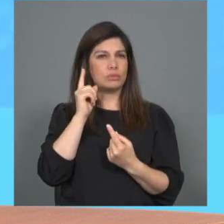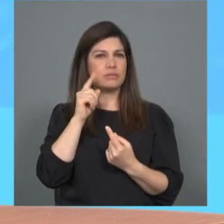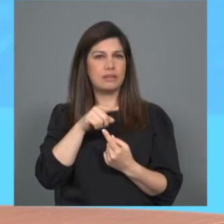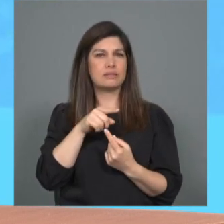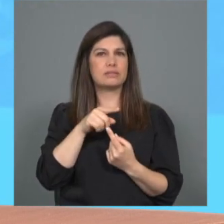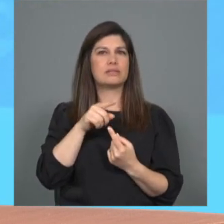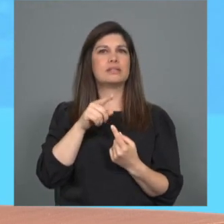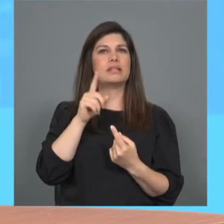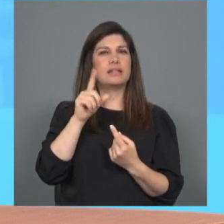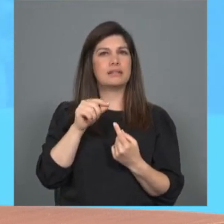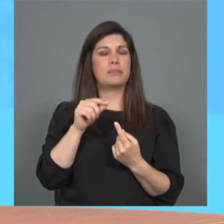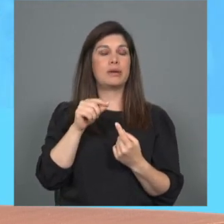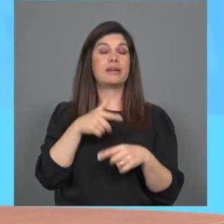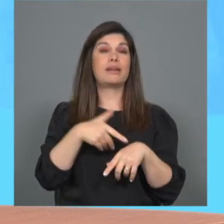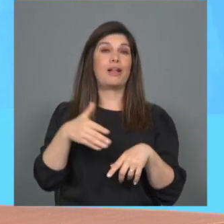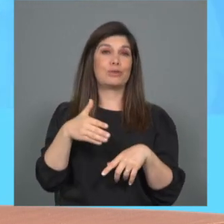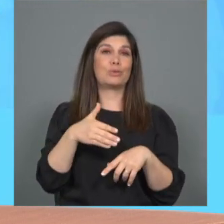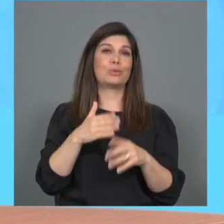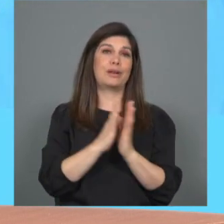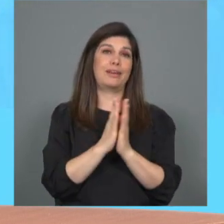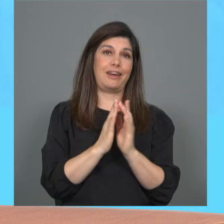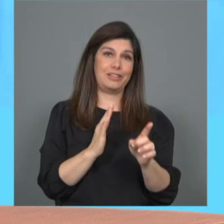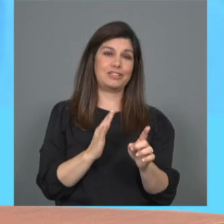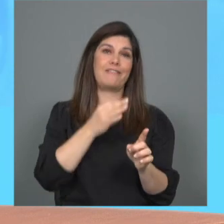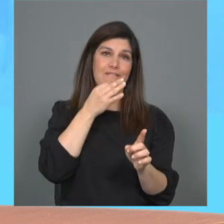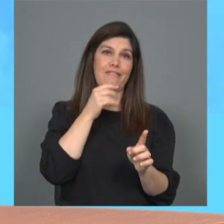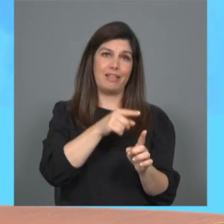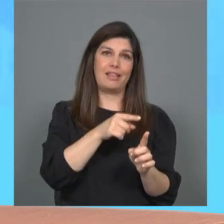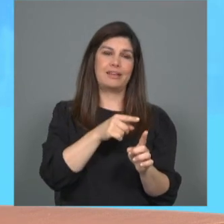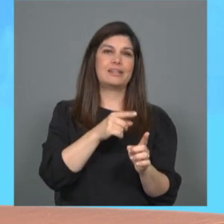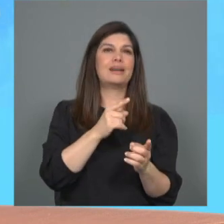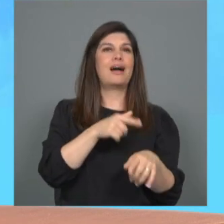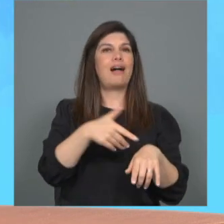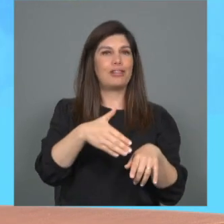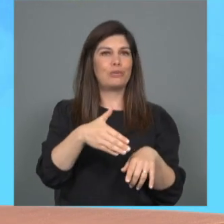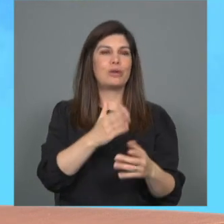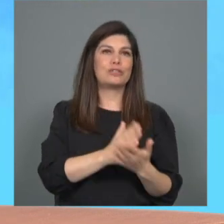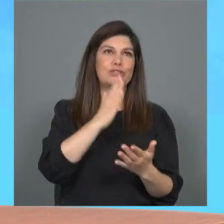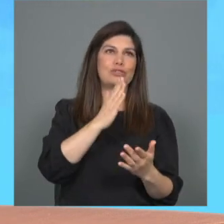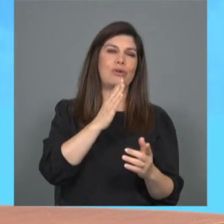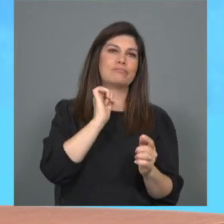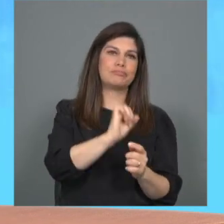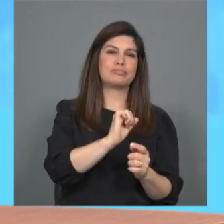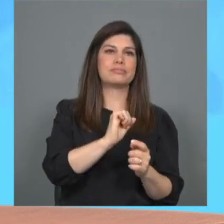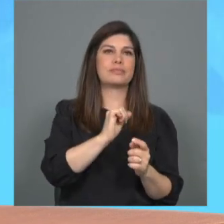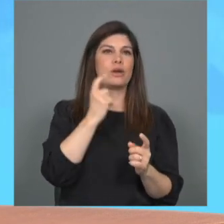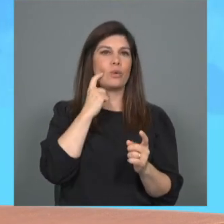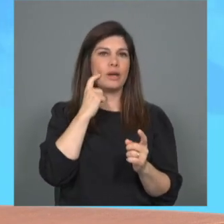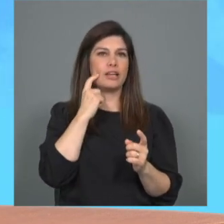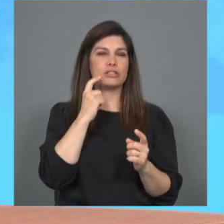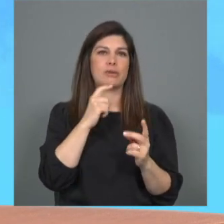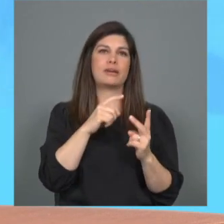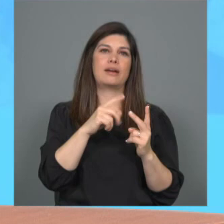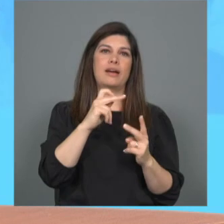certos tempos litúrgicos da Igreja. O Advento, a Quaresma, são tempos especialmente de vigilância, não é? Mas